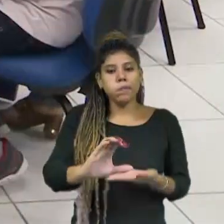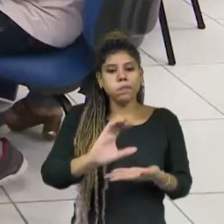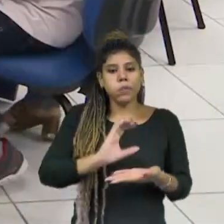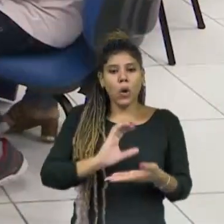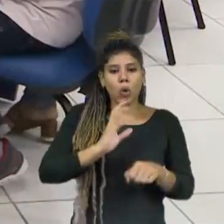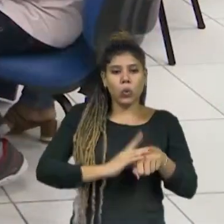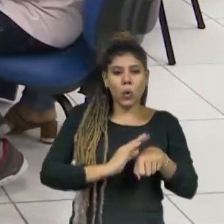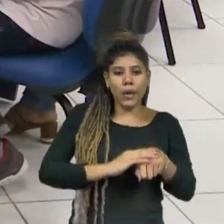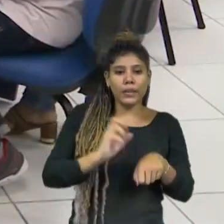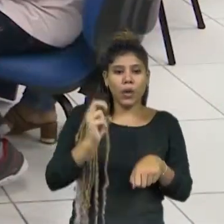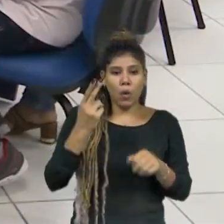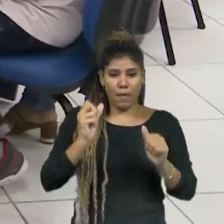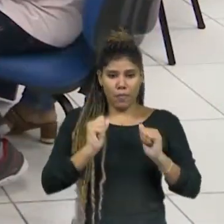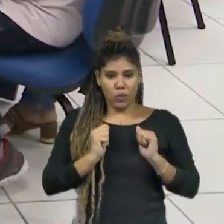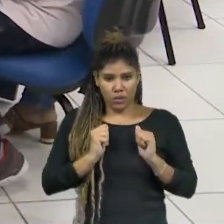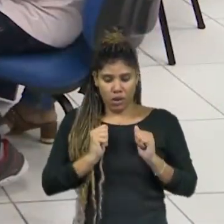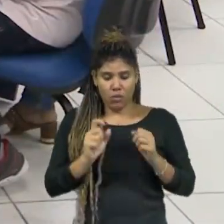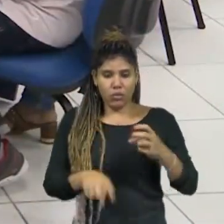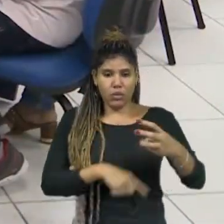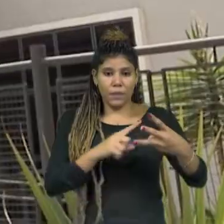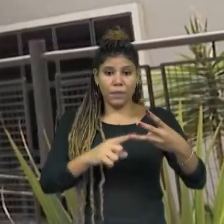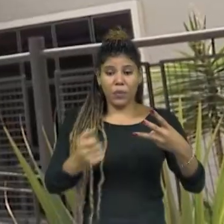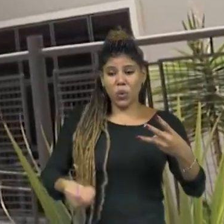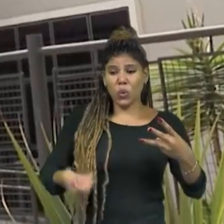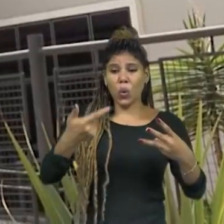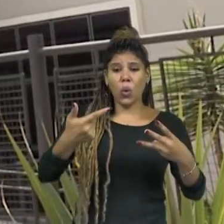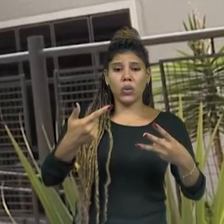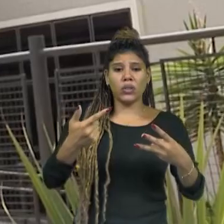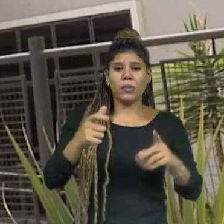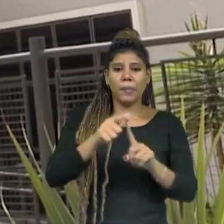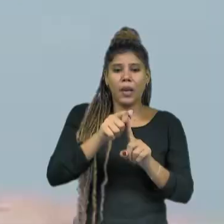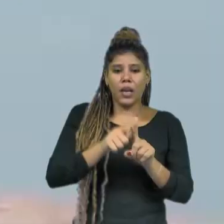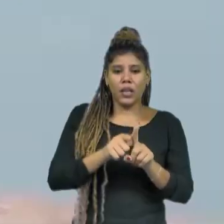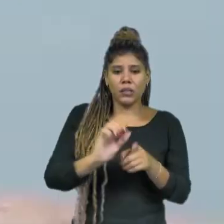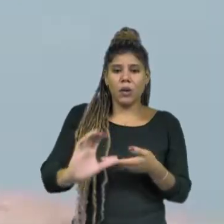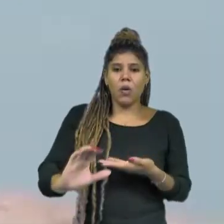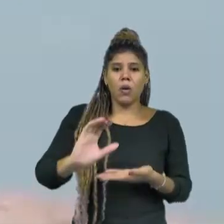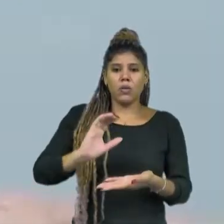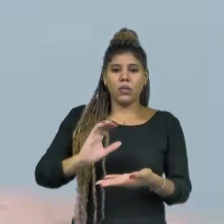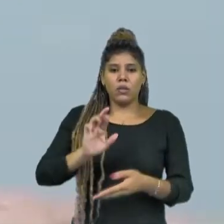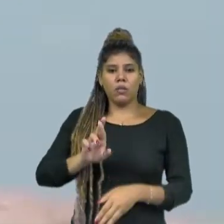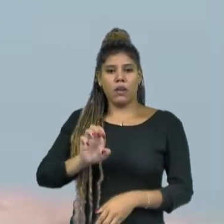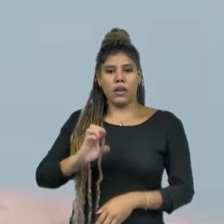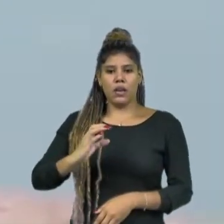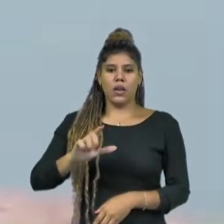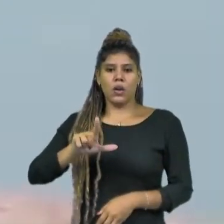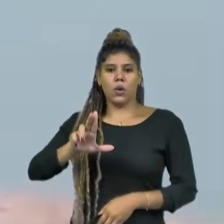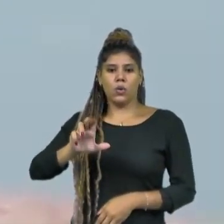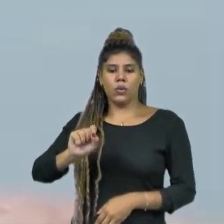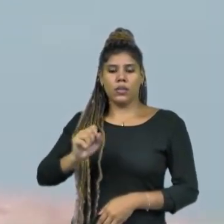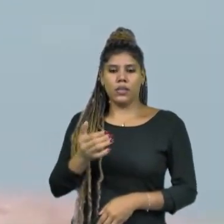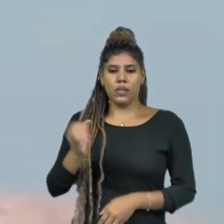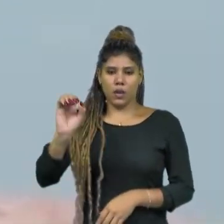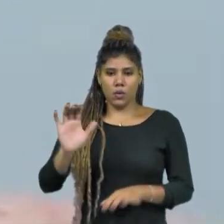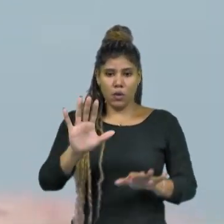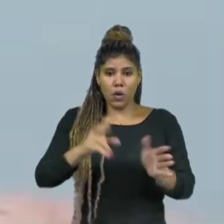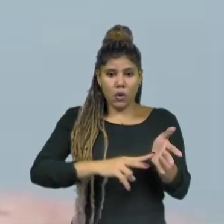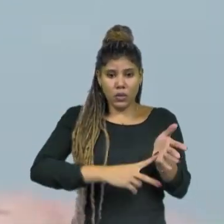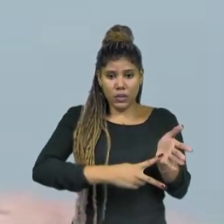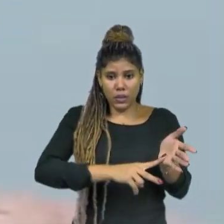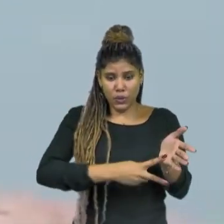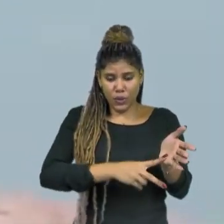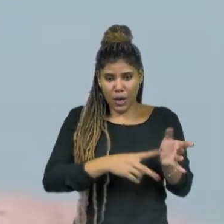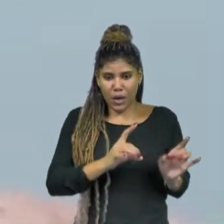por invalidez e até 12 meses para o auxílio-reclusão. O Sindicato dos Comerciários de Fortaleza avalia